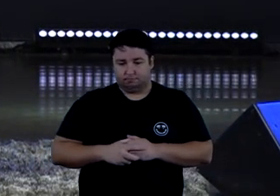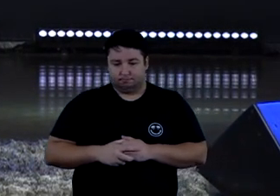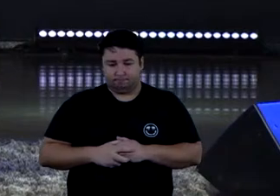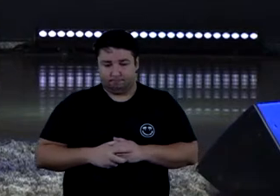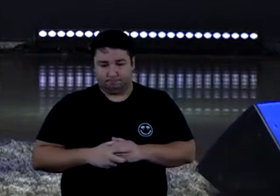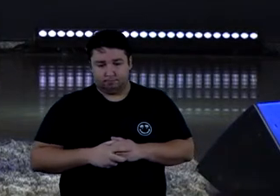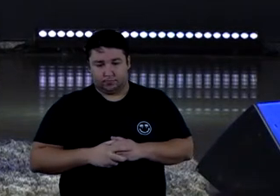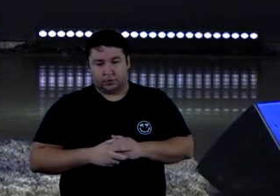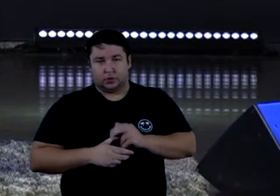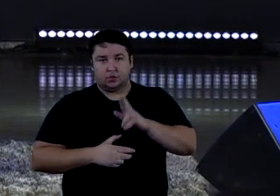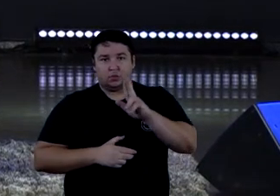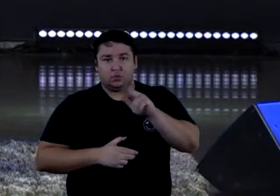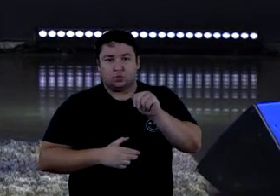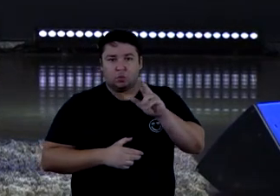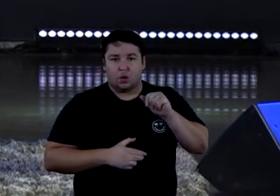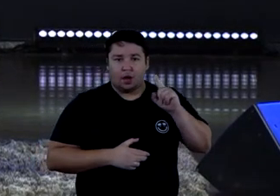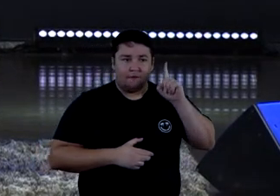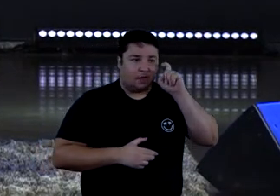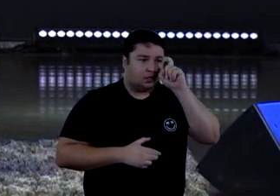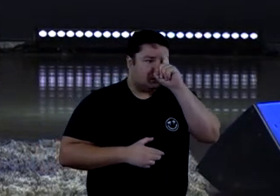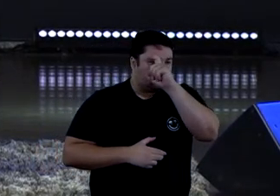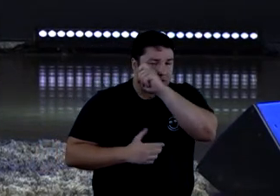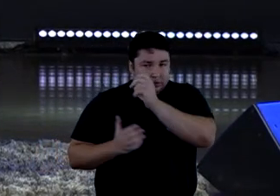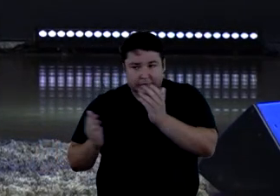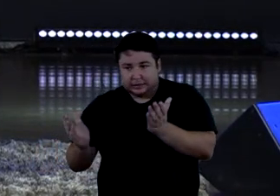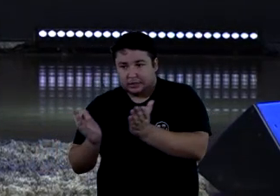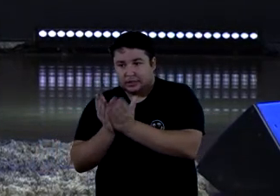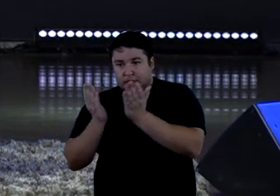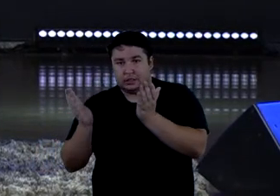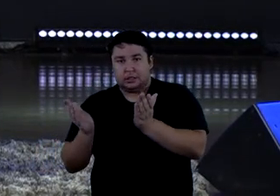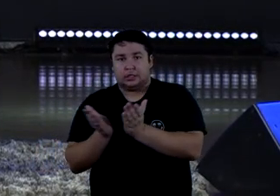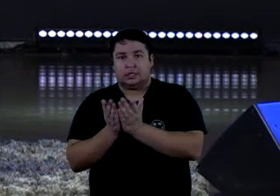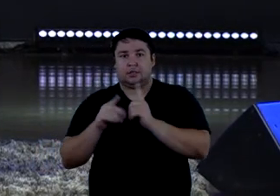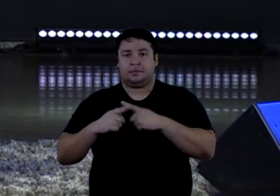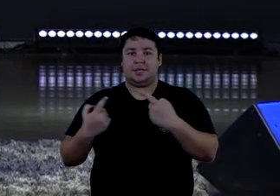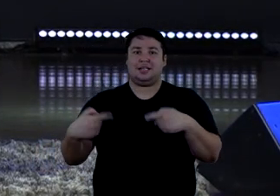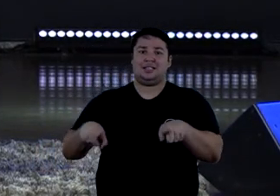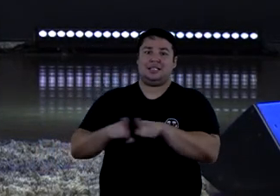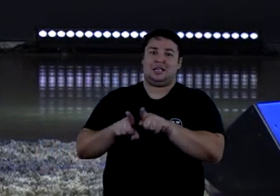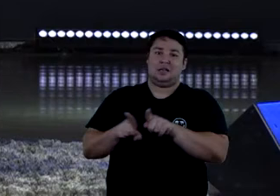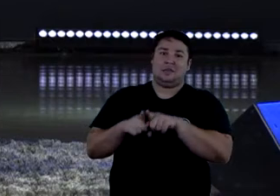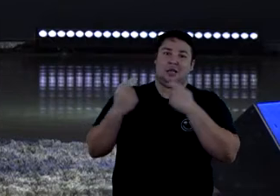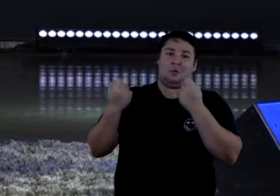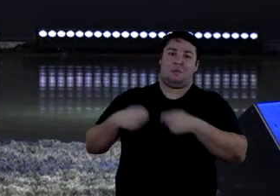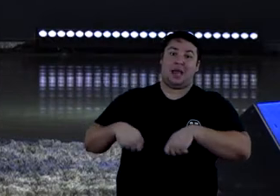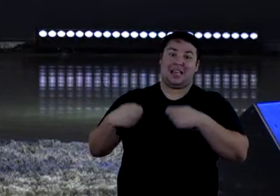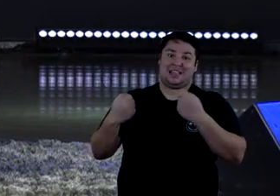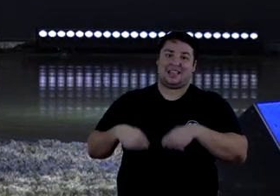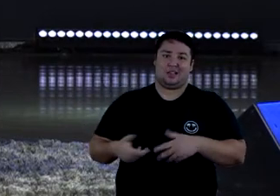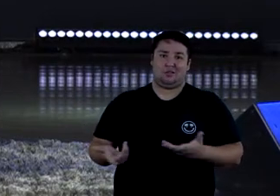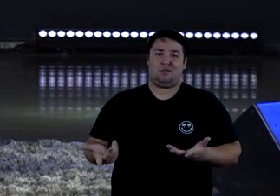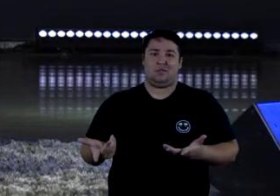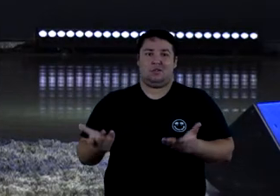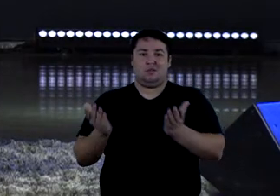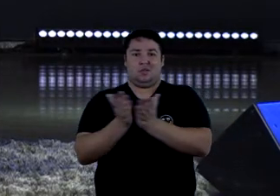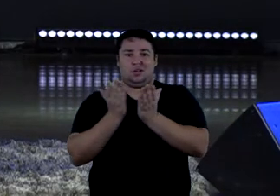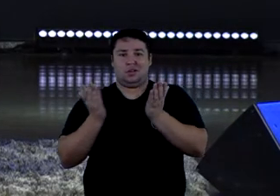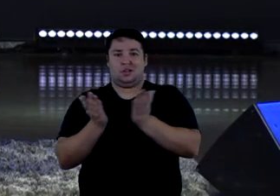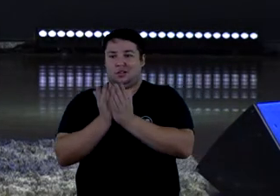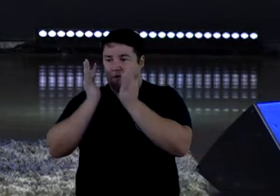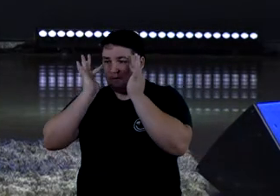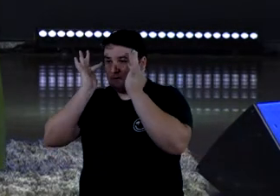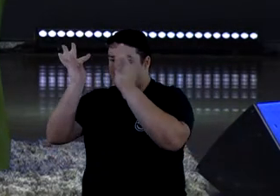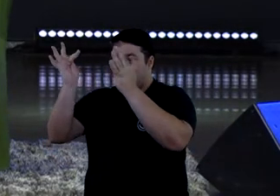Nunca foi tão difícil ser cristão, mas nunca foi tão necessário ser um cristão fiel